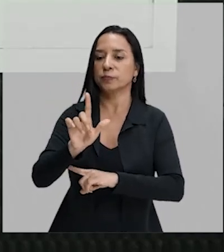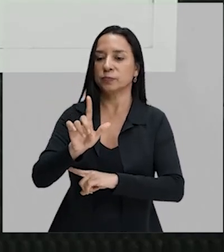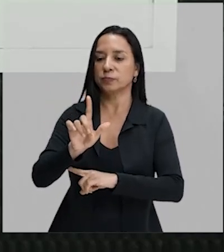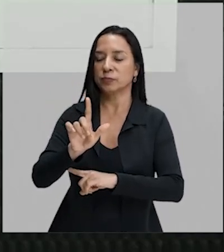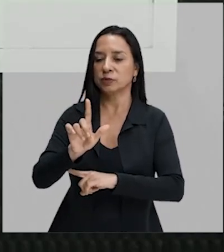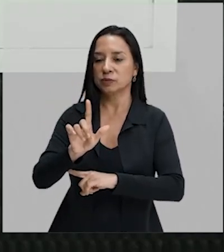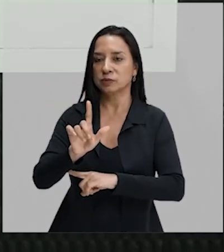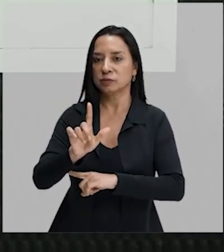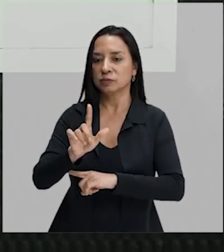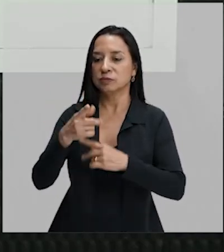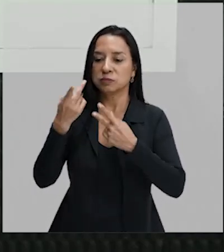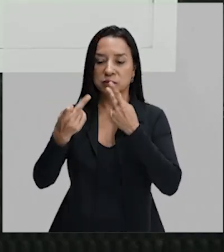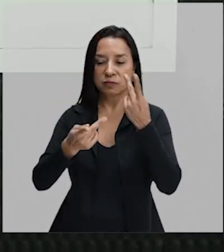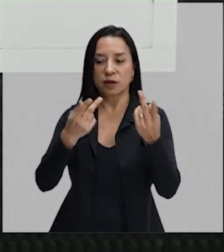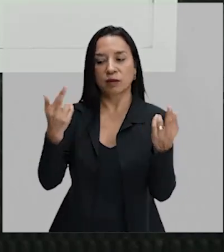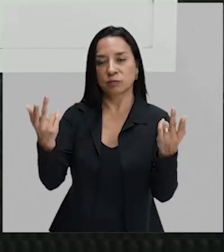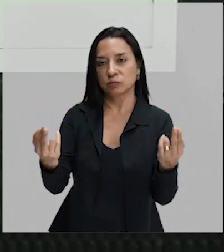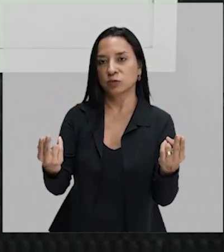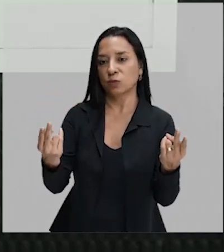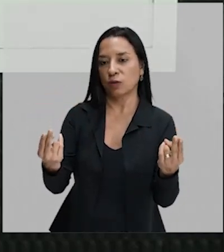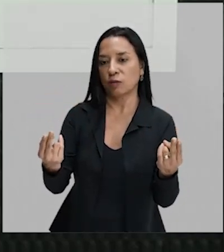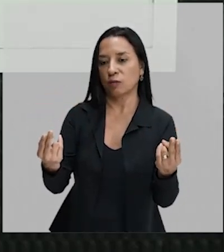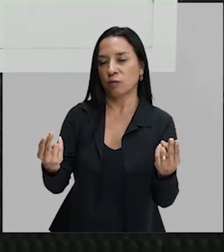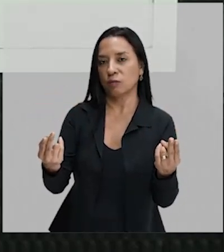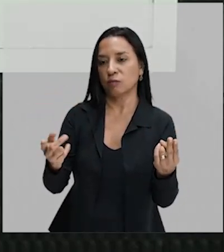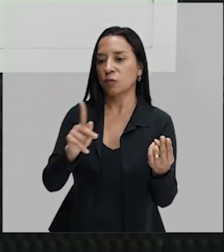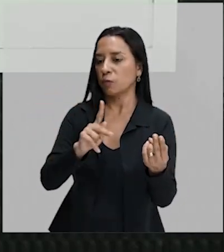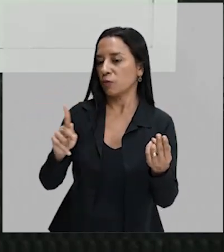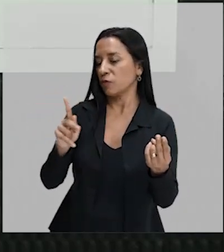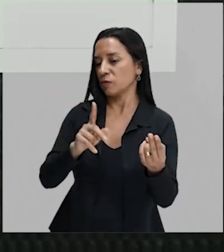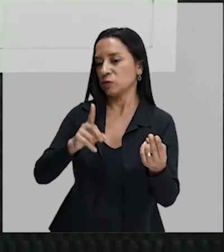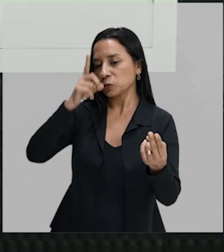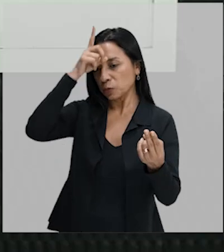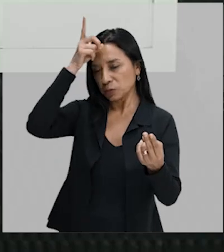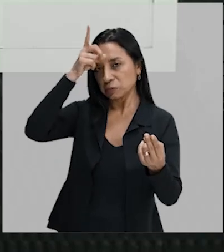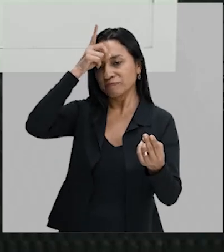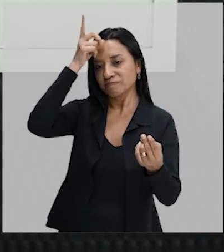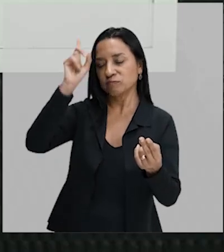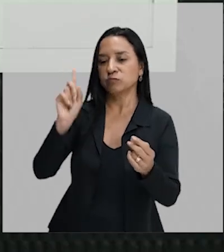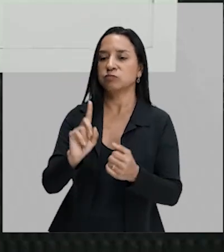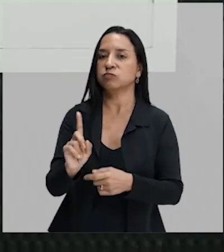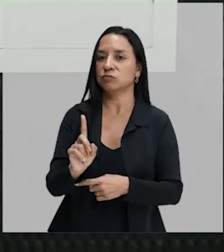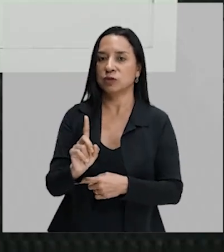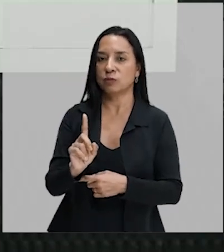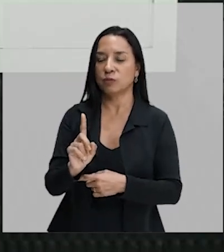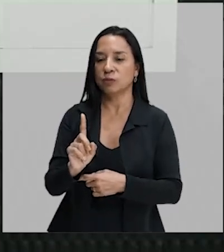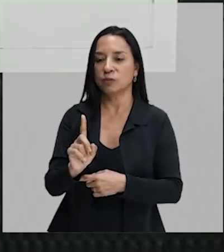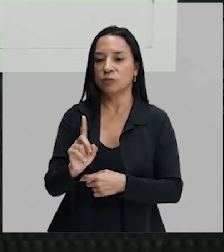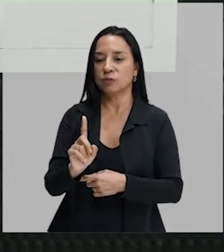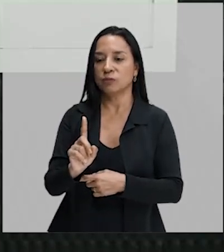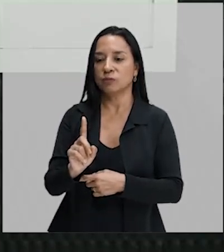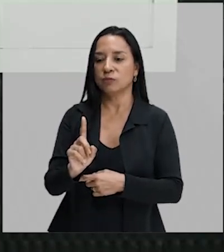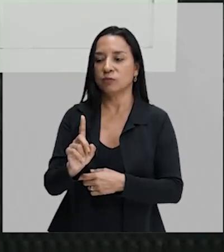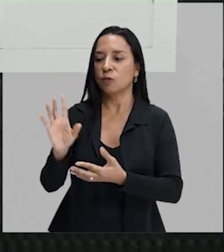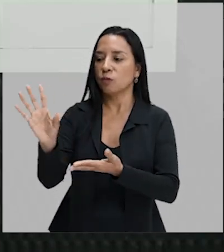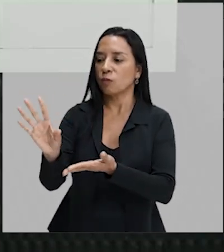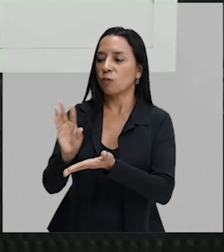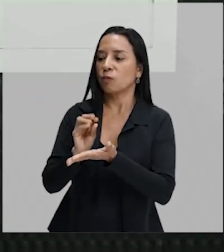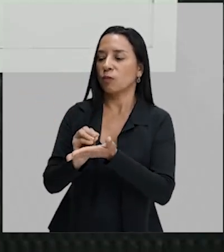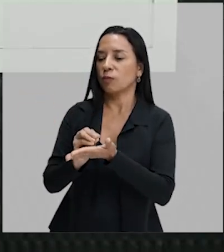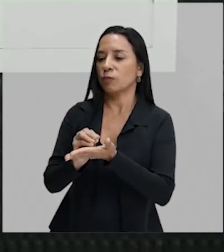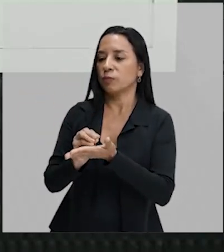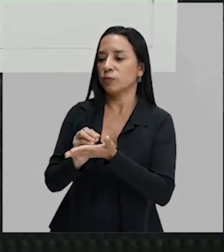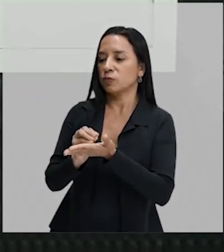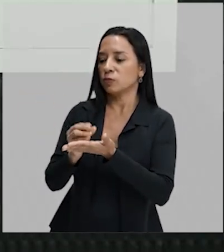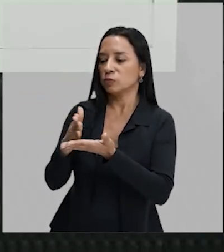coisa. Ou seja, eu não inventei, eu tirei de alguma base que eu li,